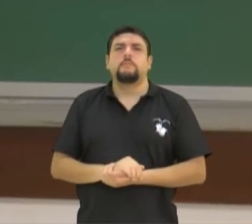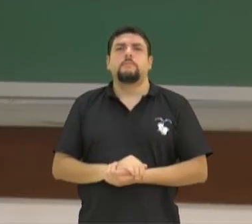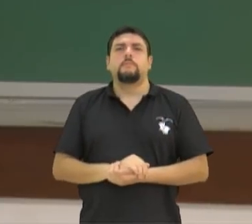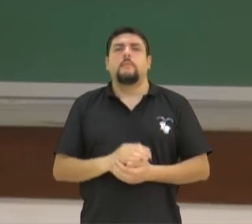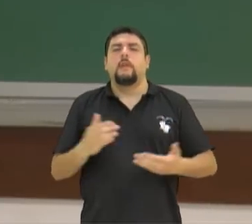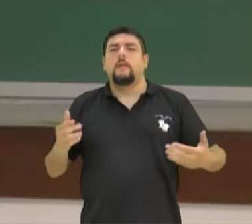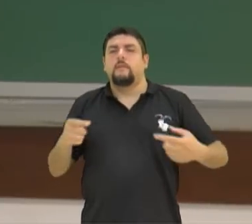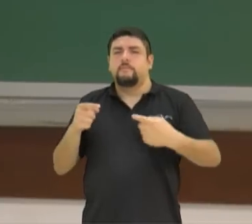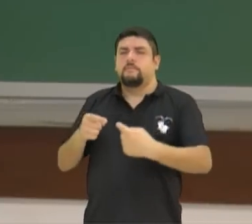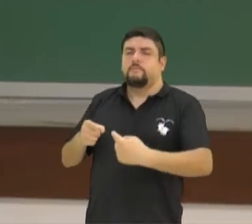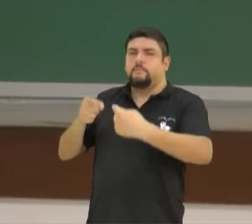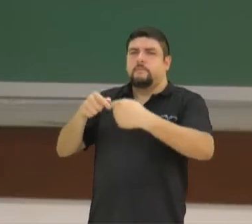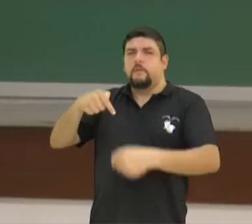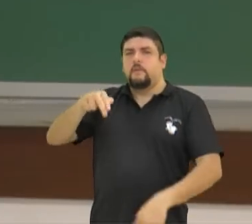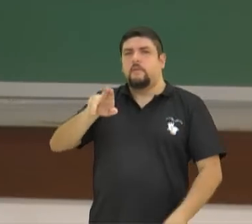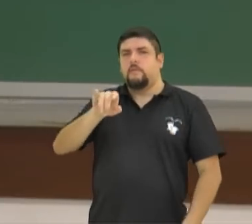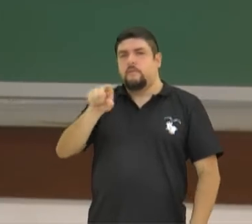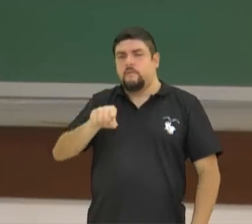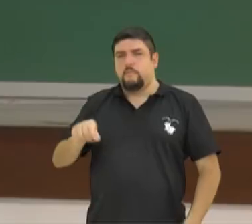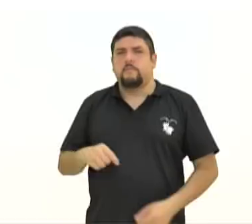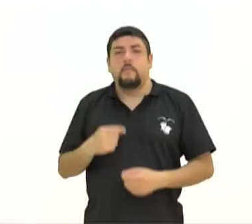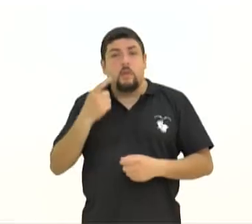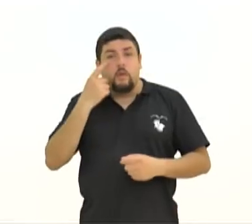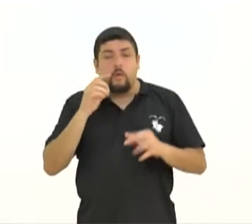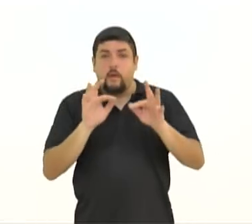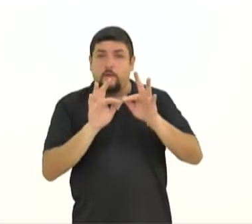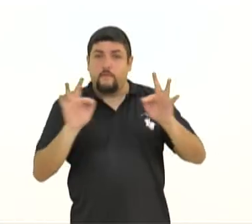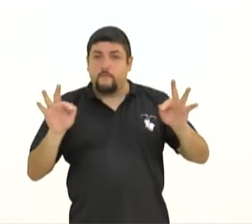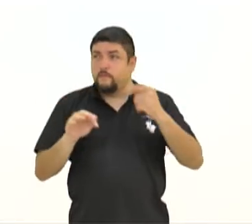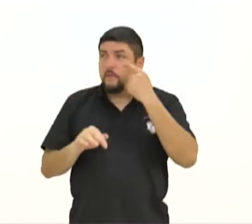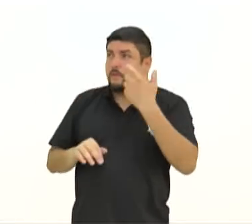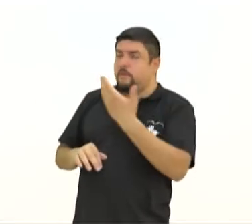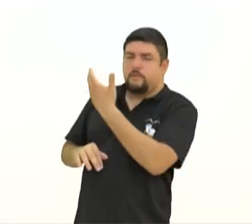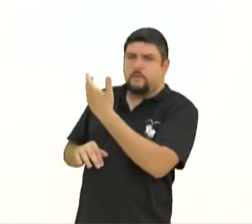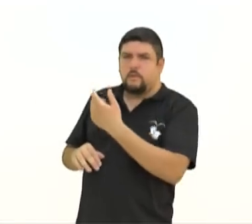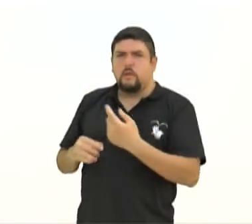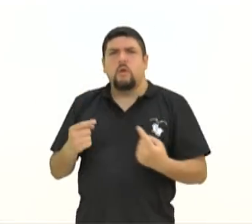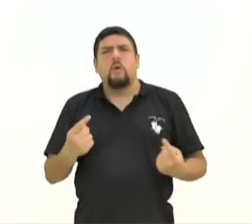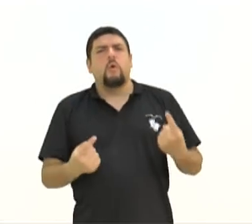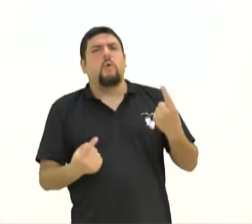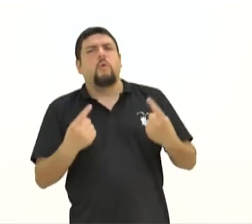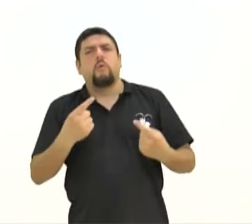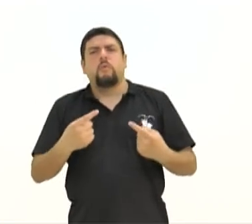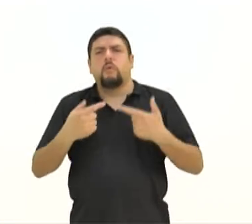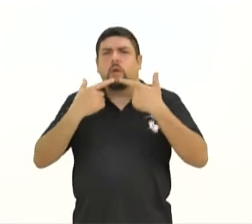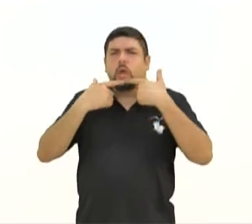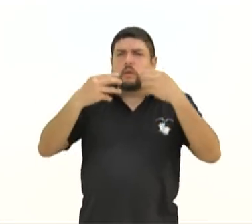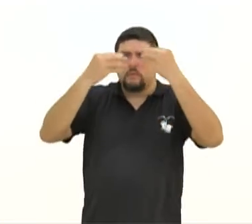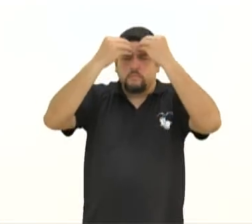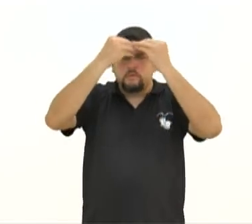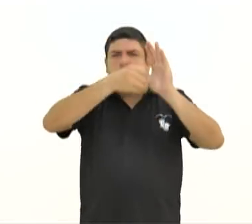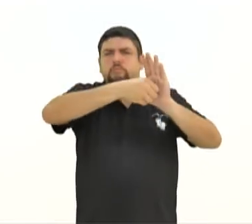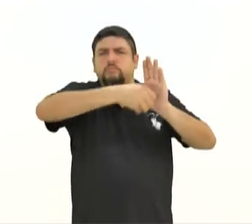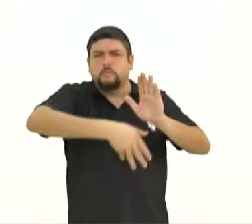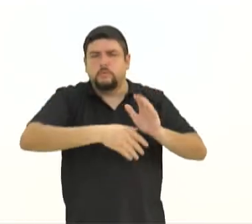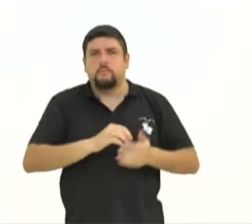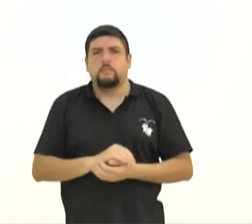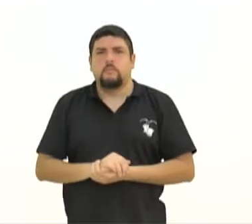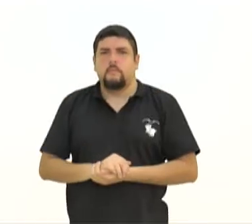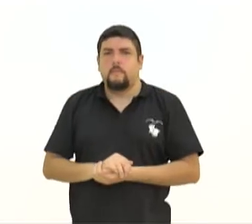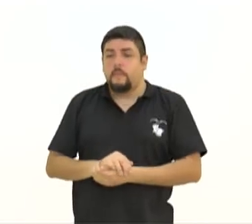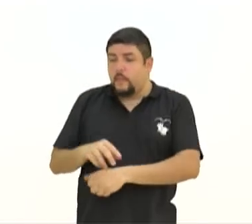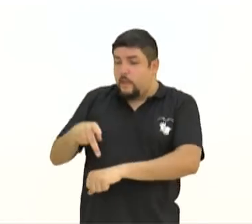quiz agora? Analise a frase abaixo e assinale qual a figura de linguagem está presente nelas. As pedras